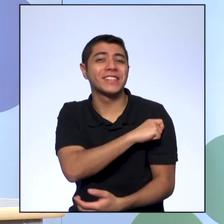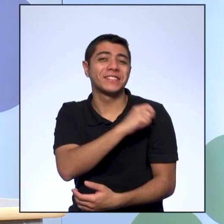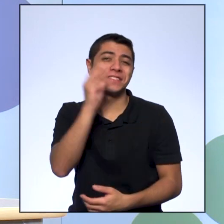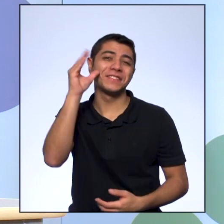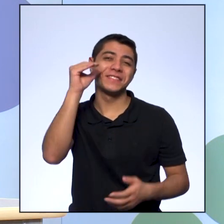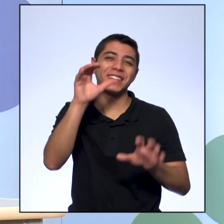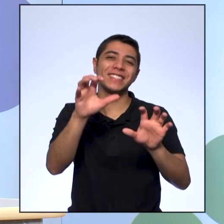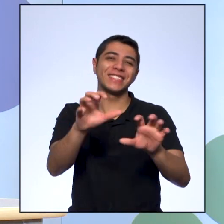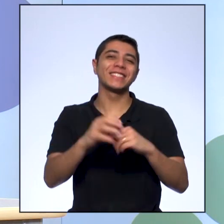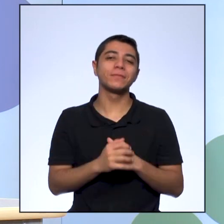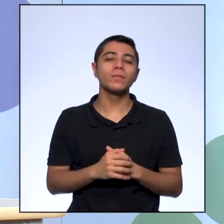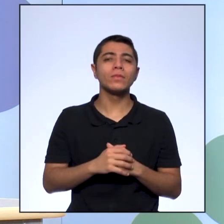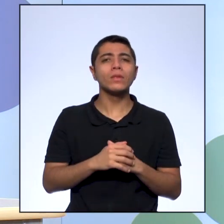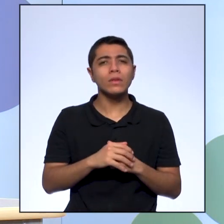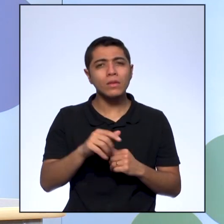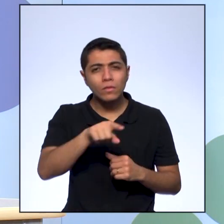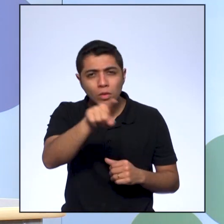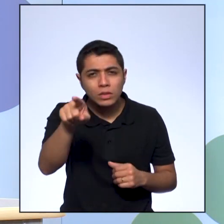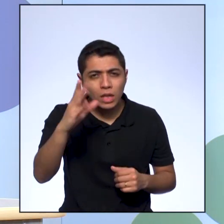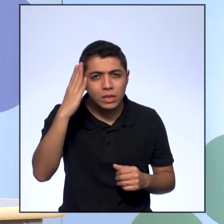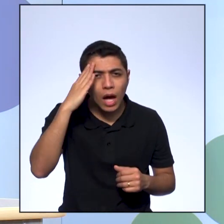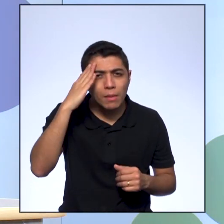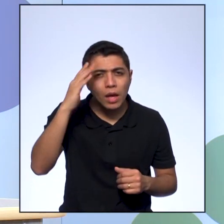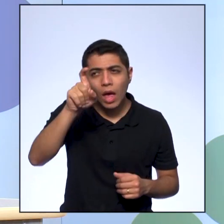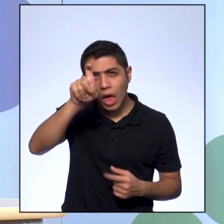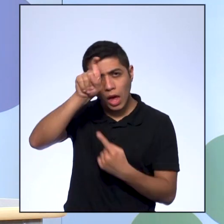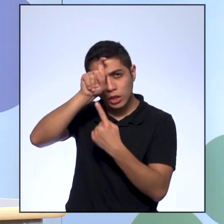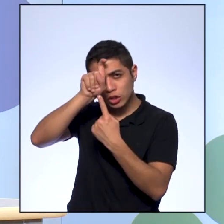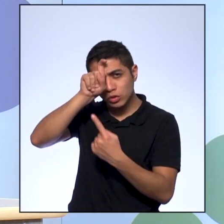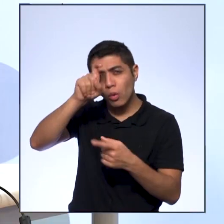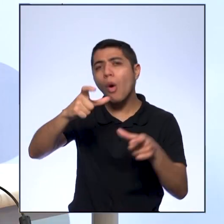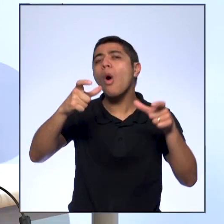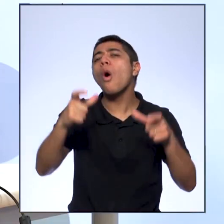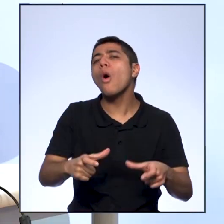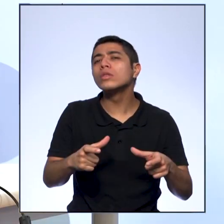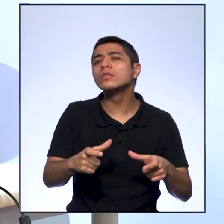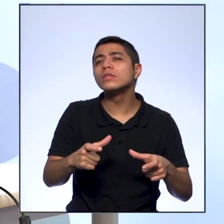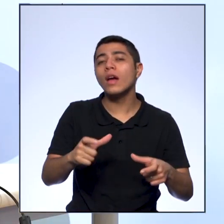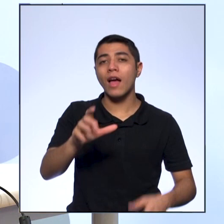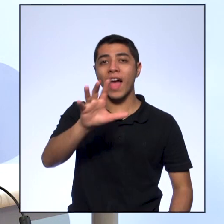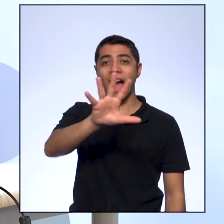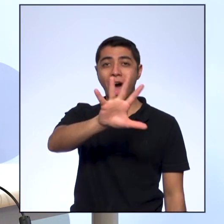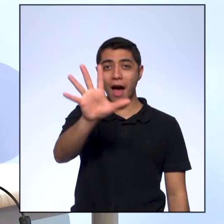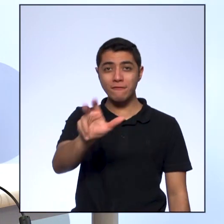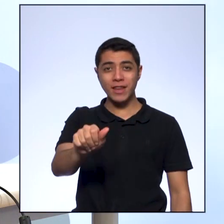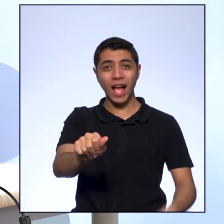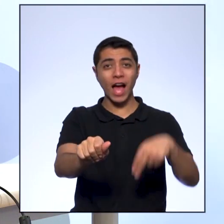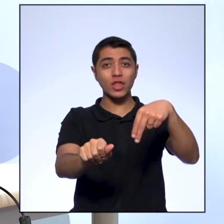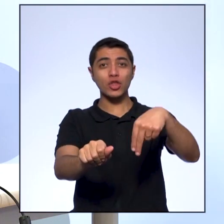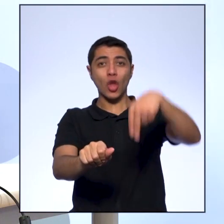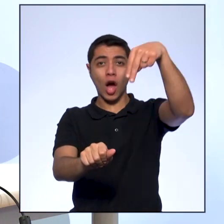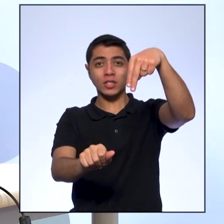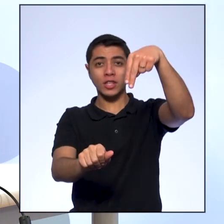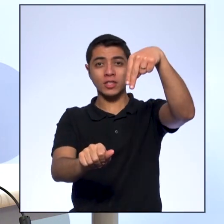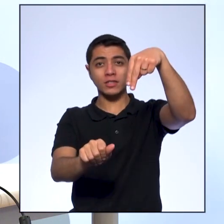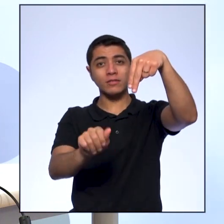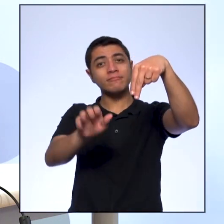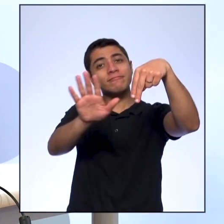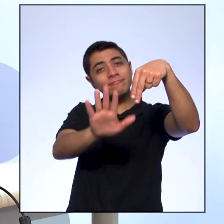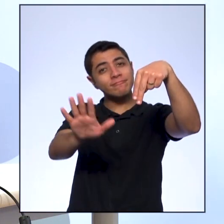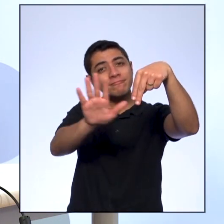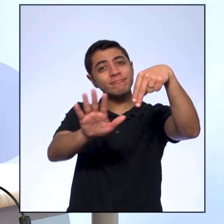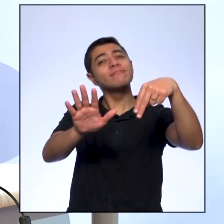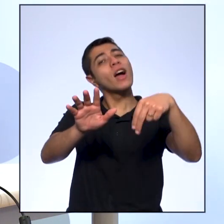no norte da África? É interessante colocar isso, né? Muito bem lembrado, professora Janaína.